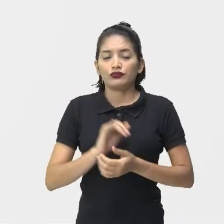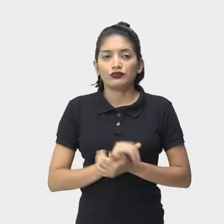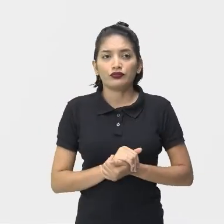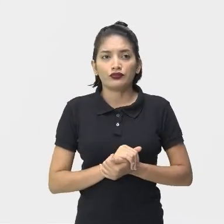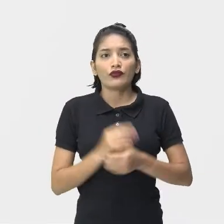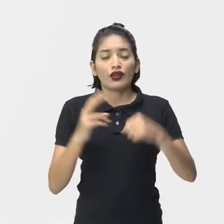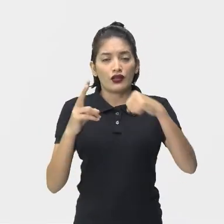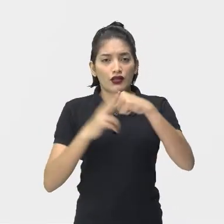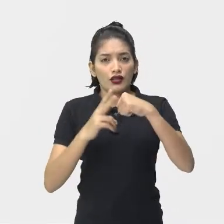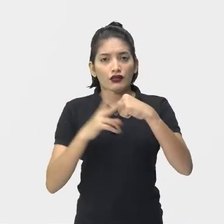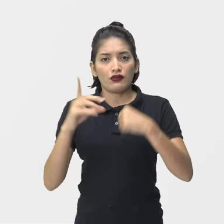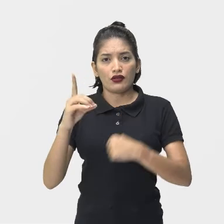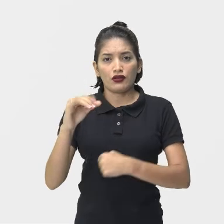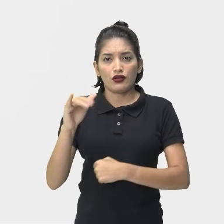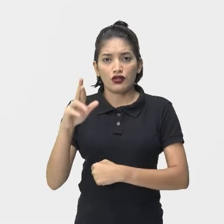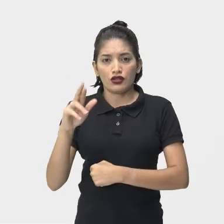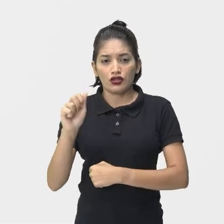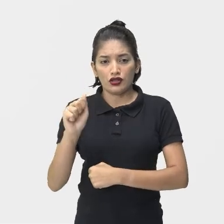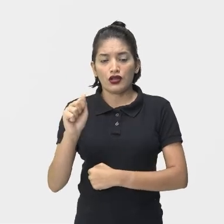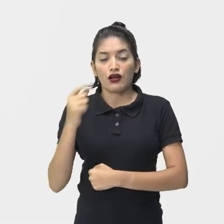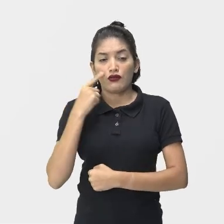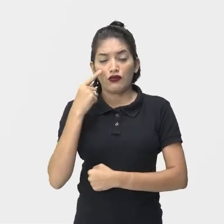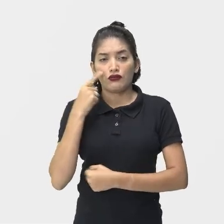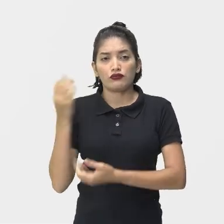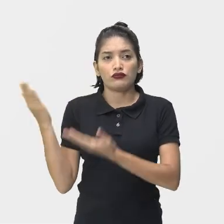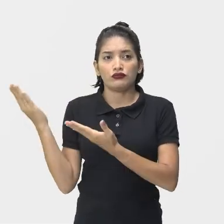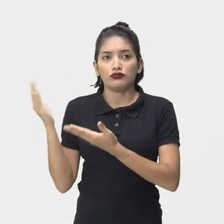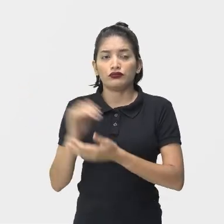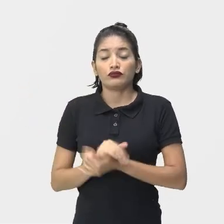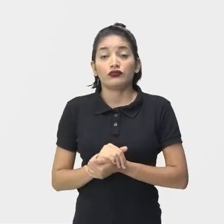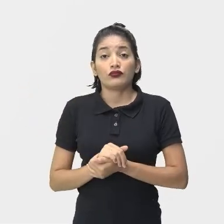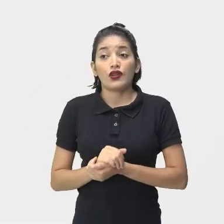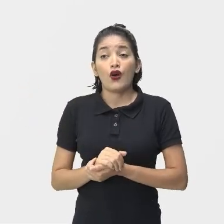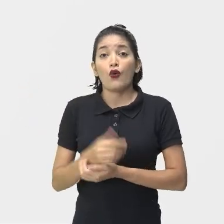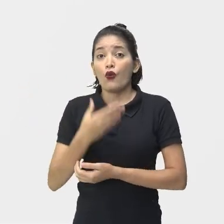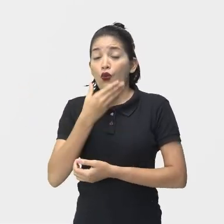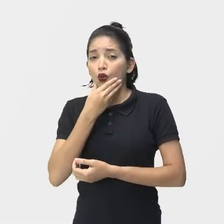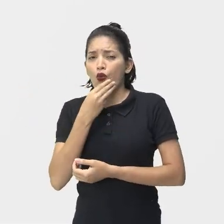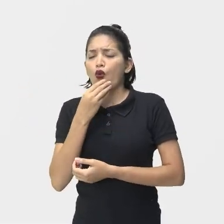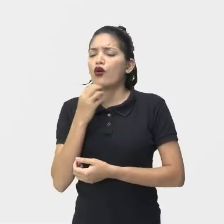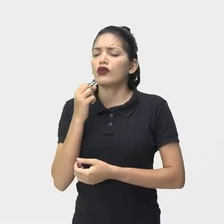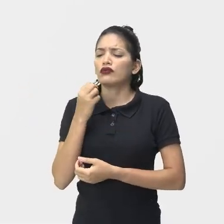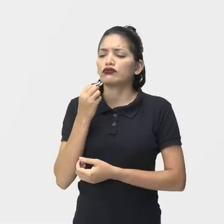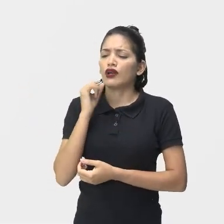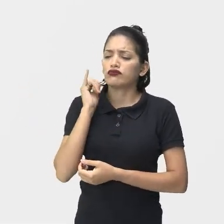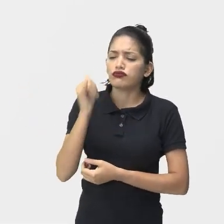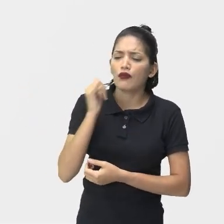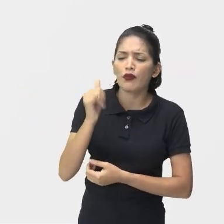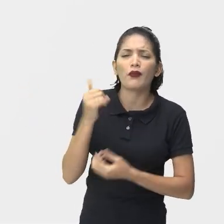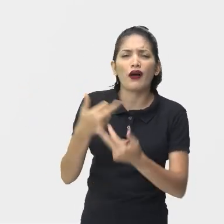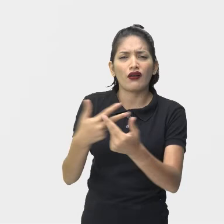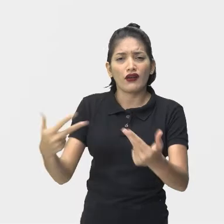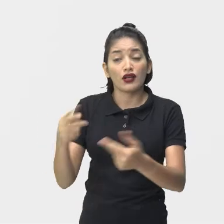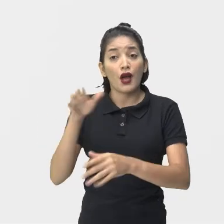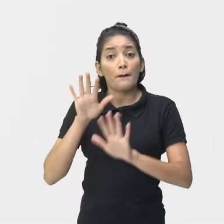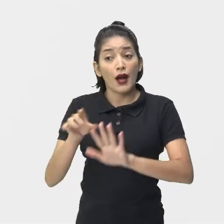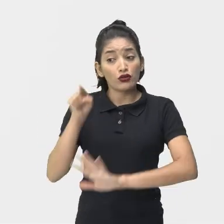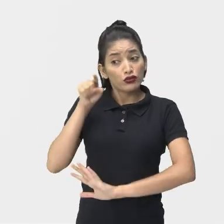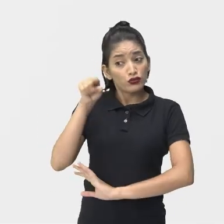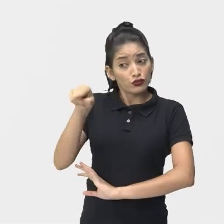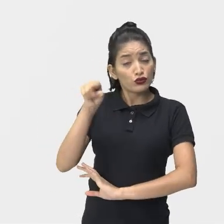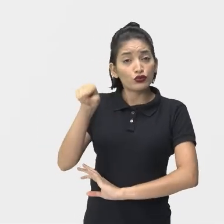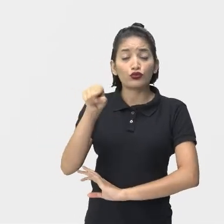o verbo dizer, né, de si. Estou falando que o Pedro dirá muitas coisas, mas tu,